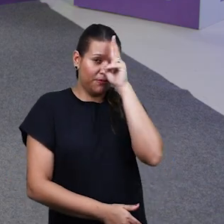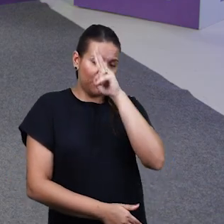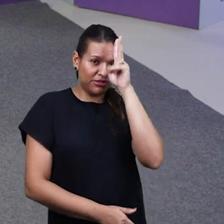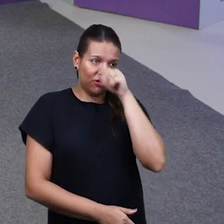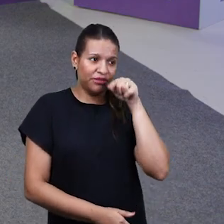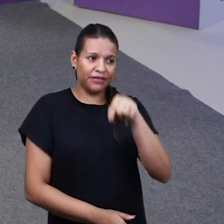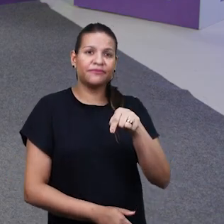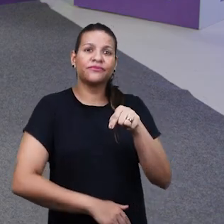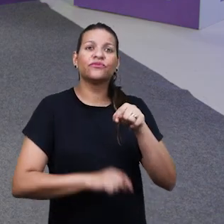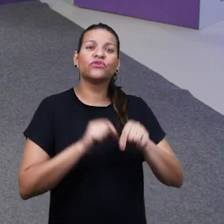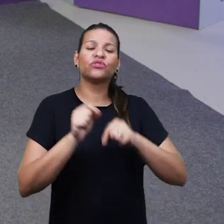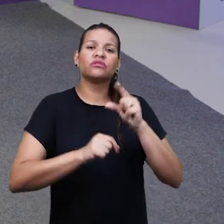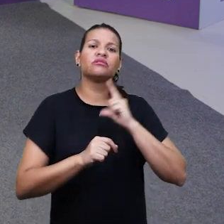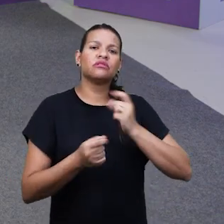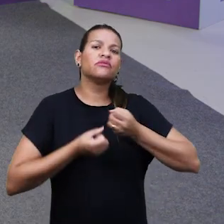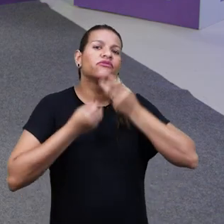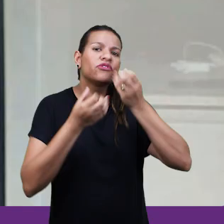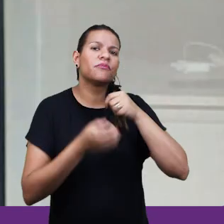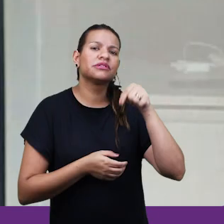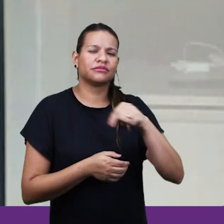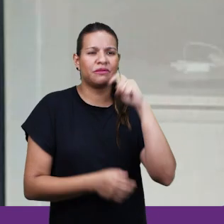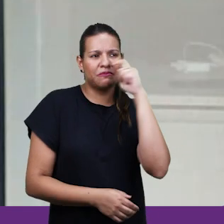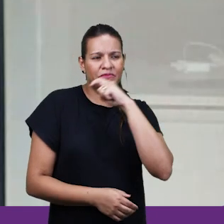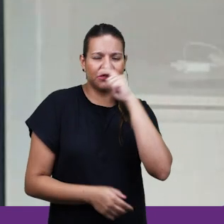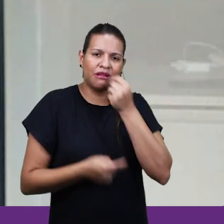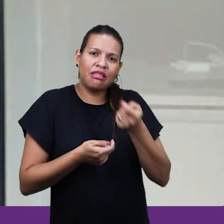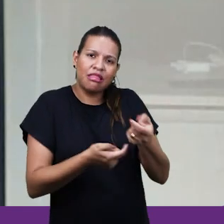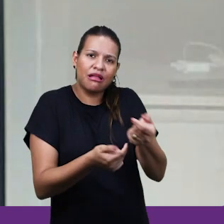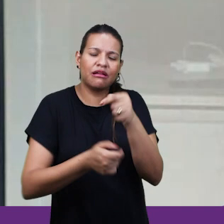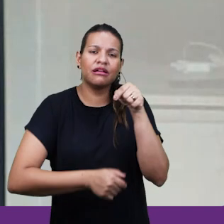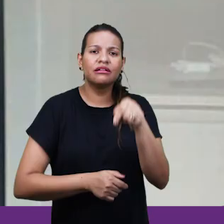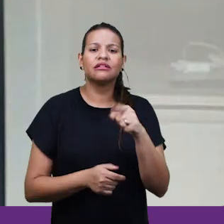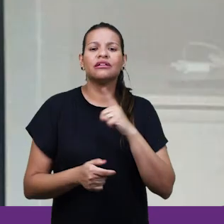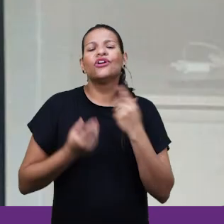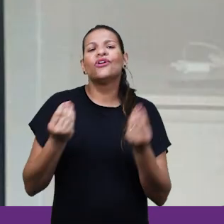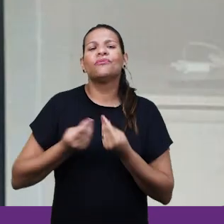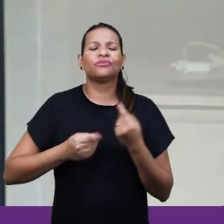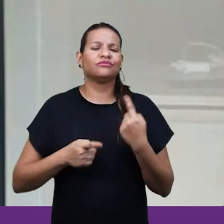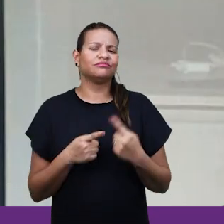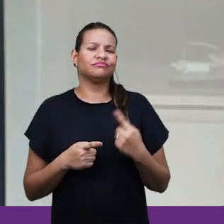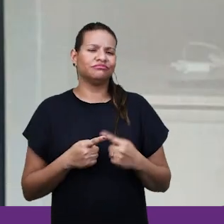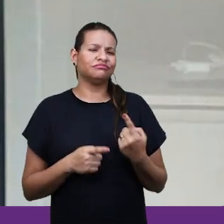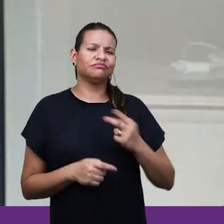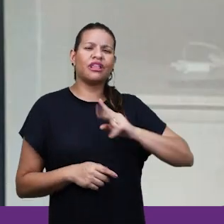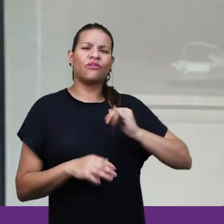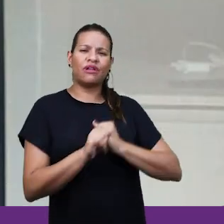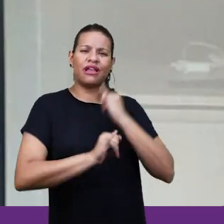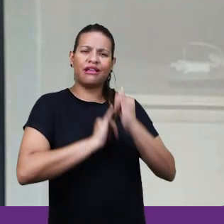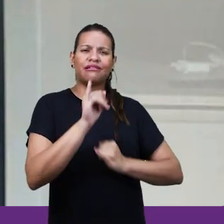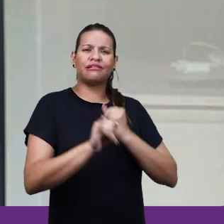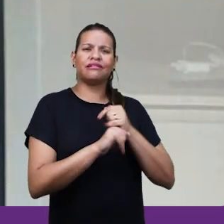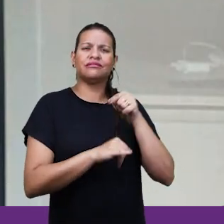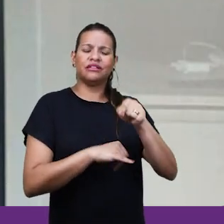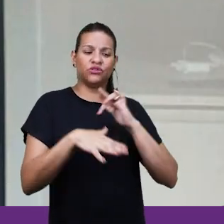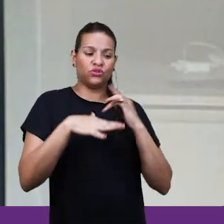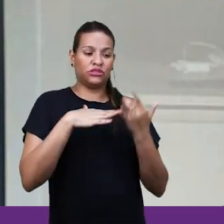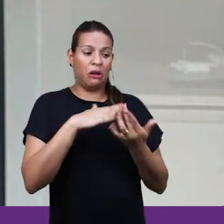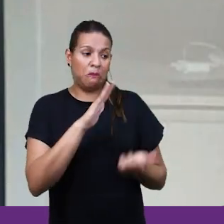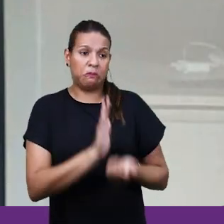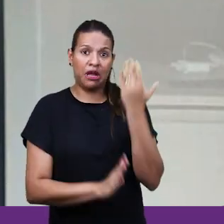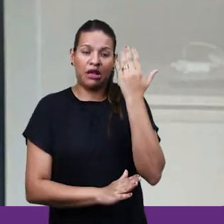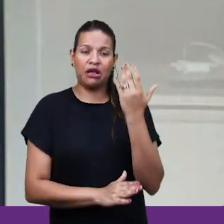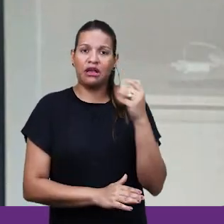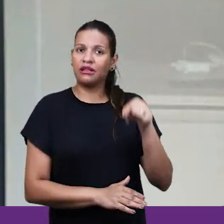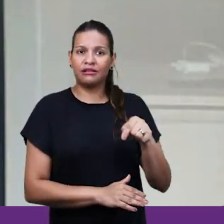lembrar que a desinformação, as mentiras, os boatos, elas não nasceram com a internet ou com as redes sociais,